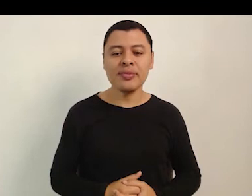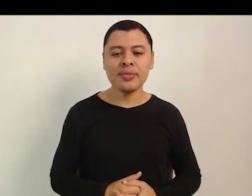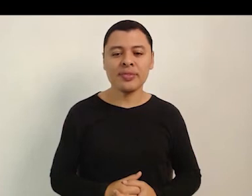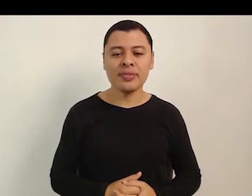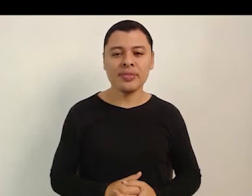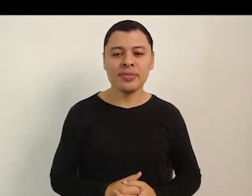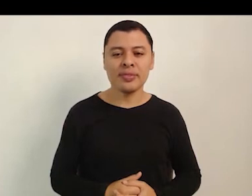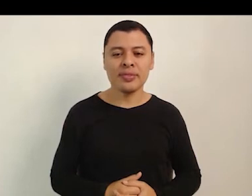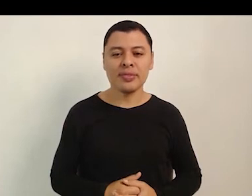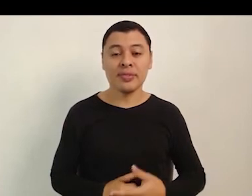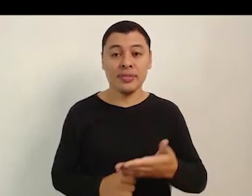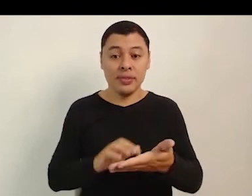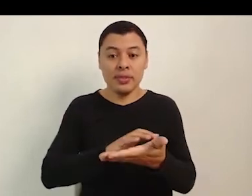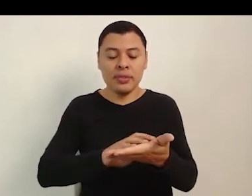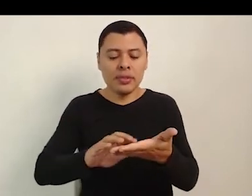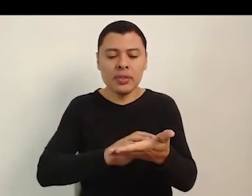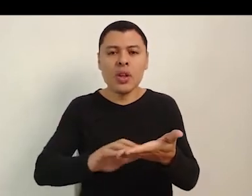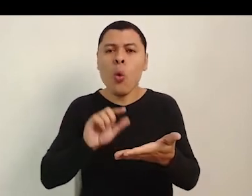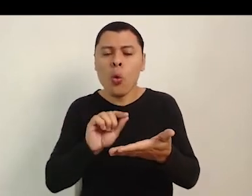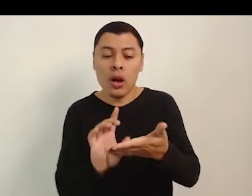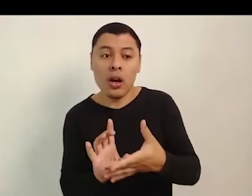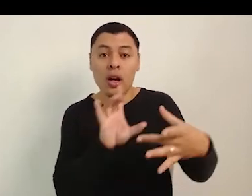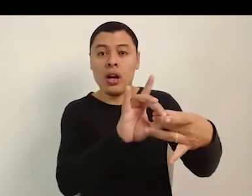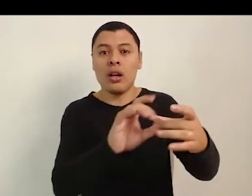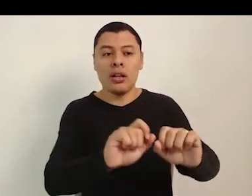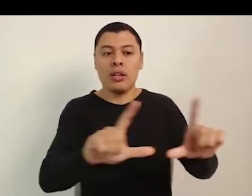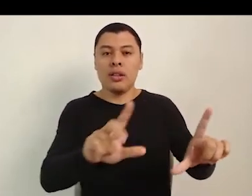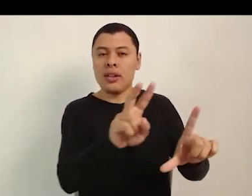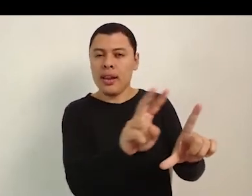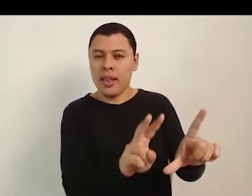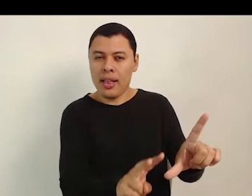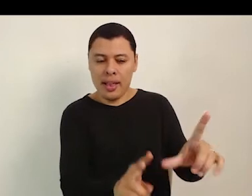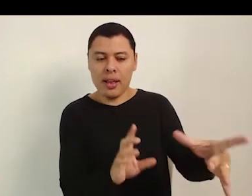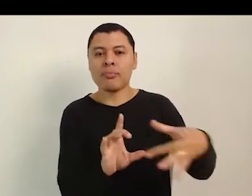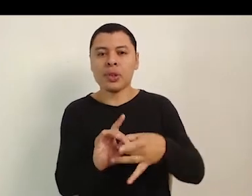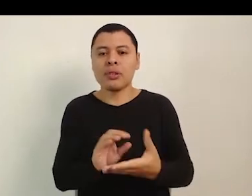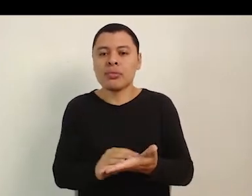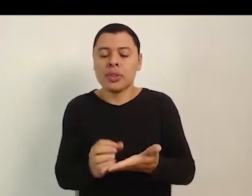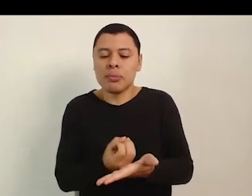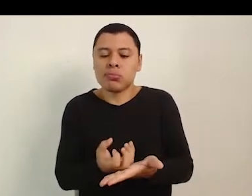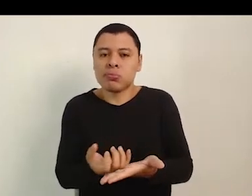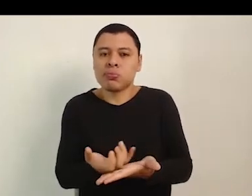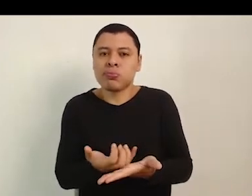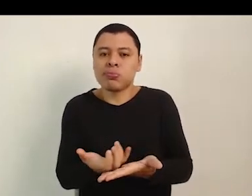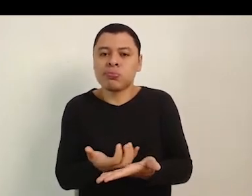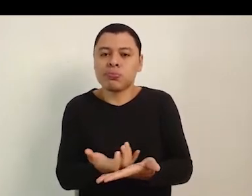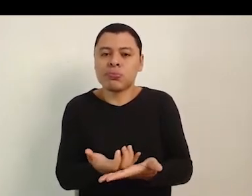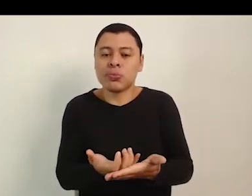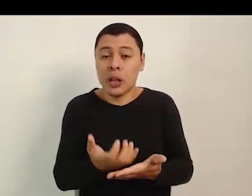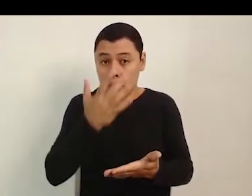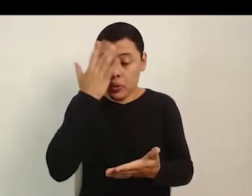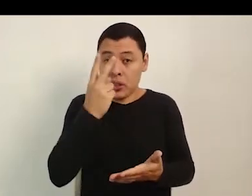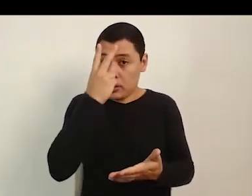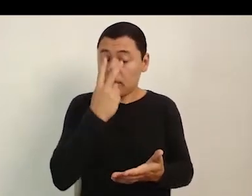A linha Braille transforma tudo que o leitor de tela lê em Braille. Ela é uma ferramenta importante para a educação de pessoas cegas,